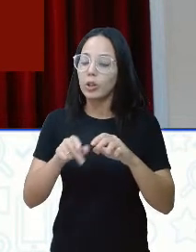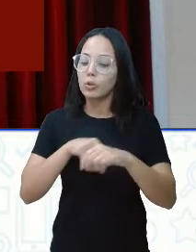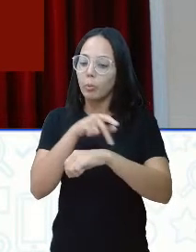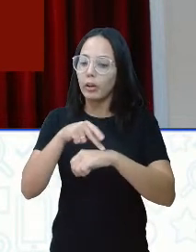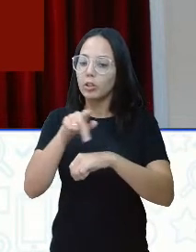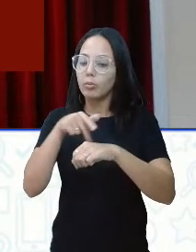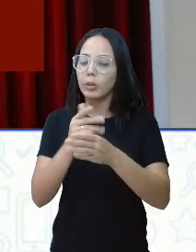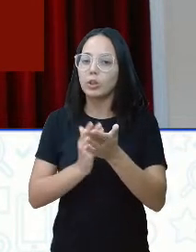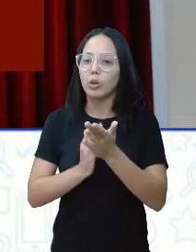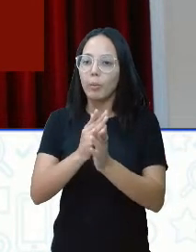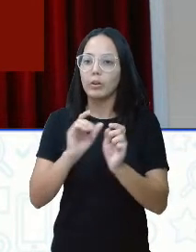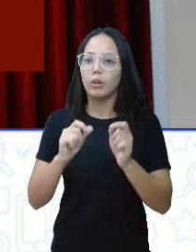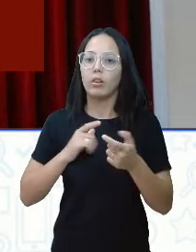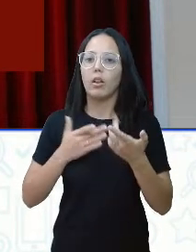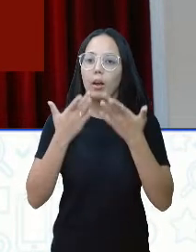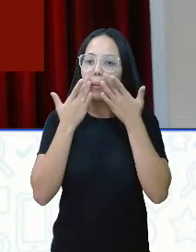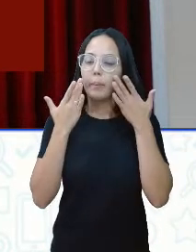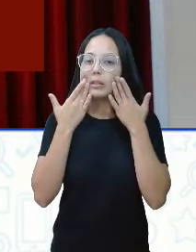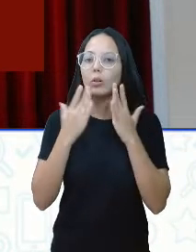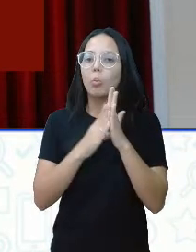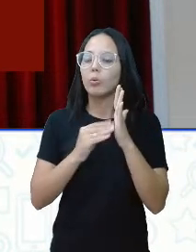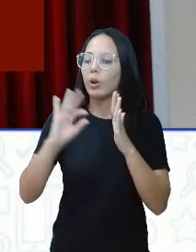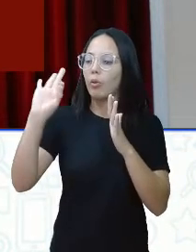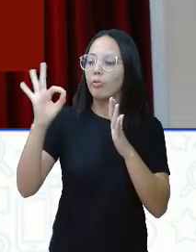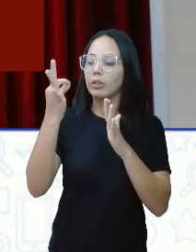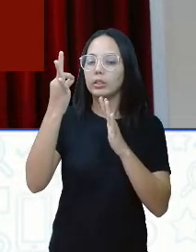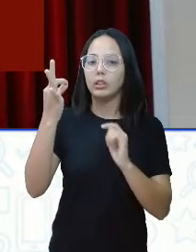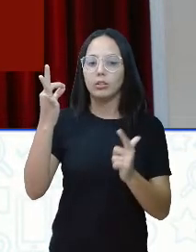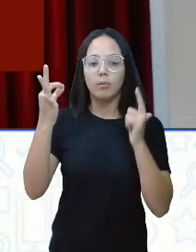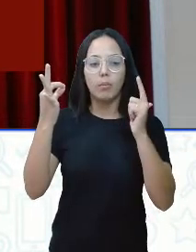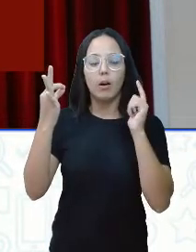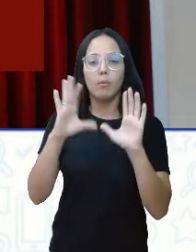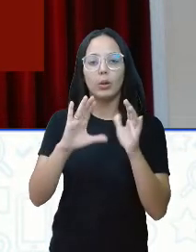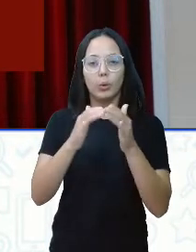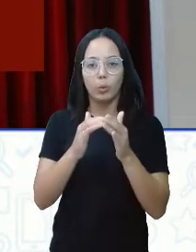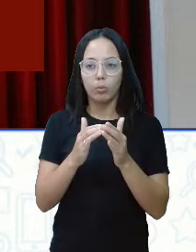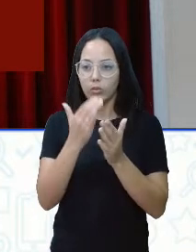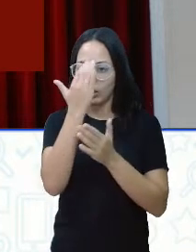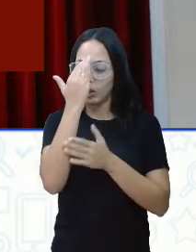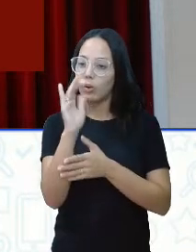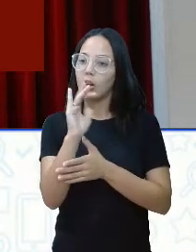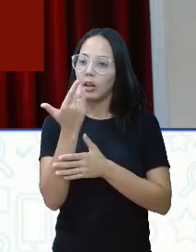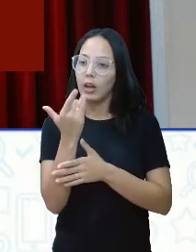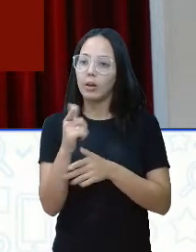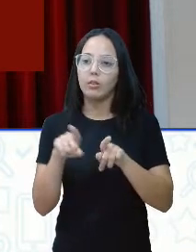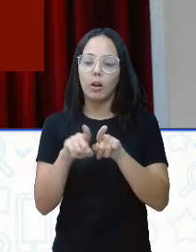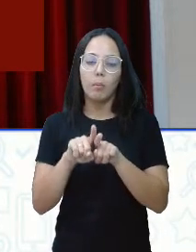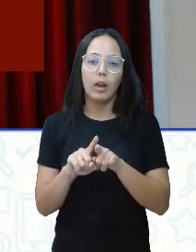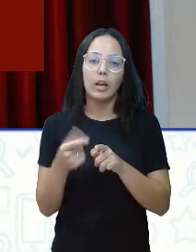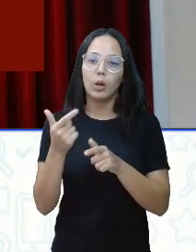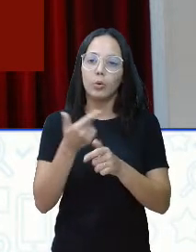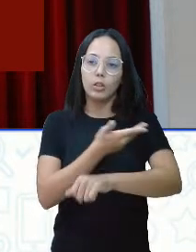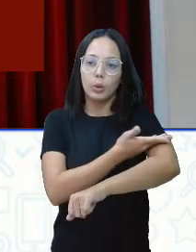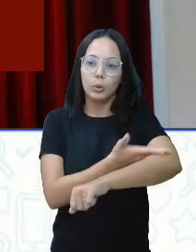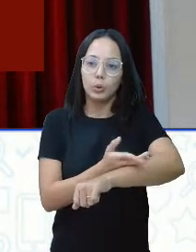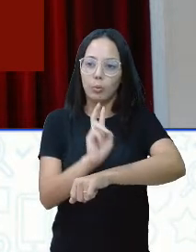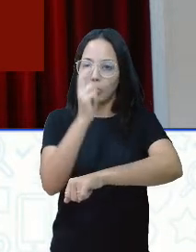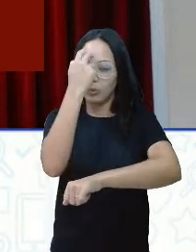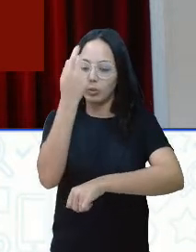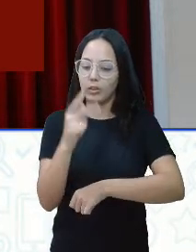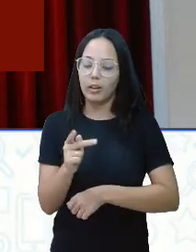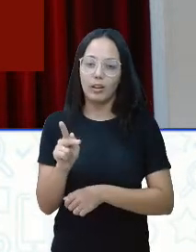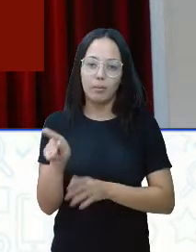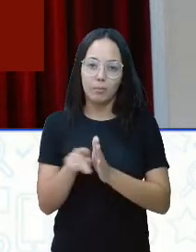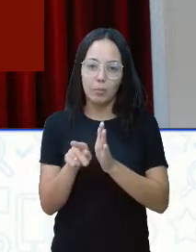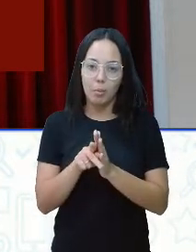passa a receber peças no modelo francês para a diversão da aristocracia. E, obviamente, não refletiam os costumes e a cultura do nosso povo, né,